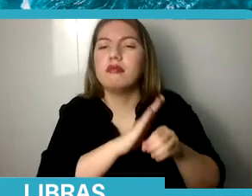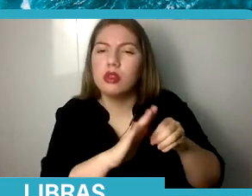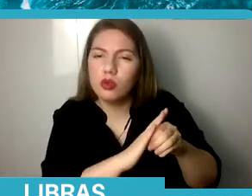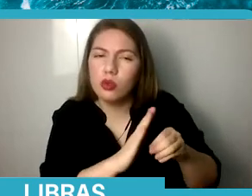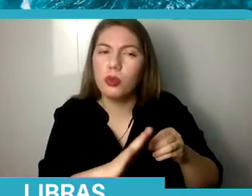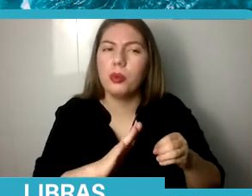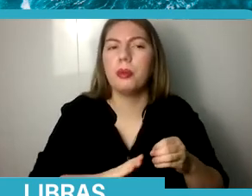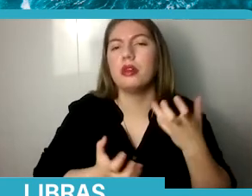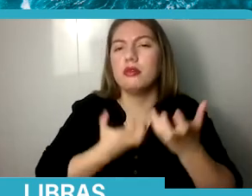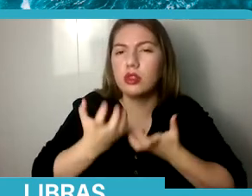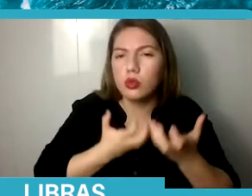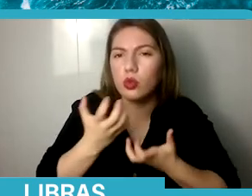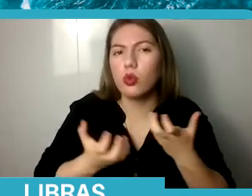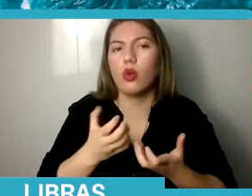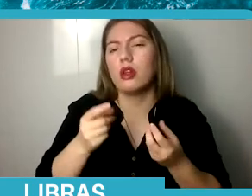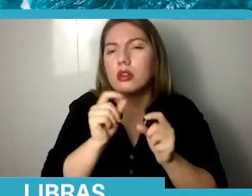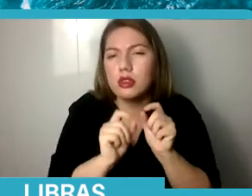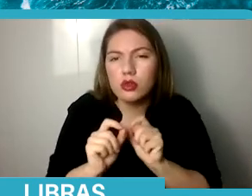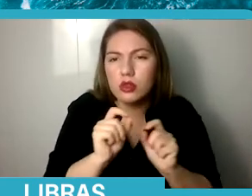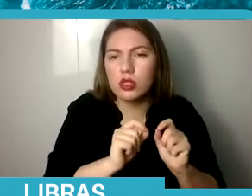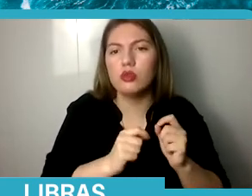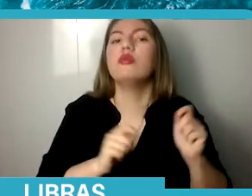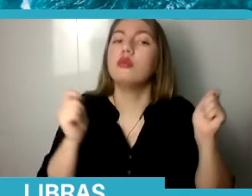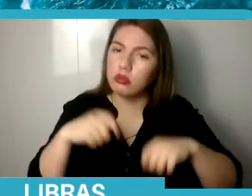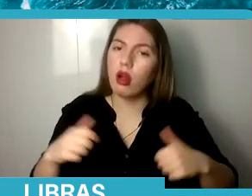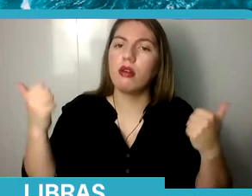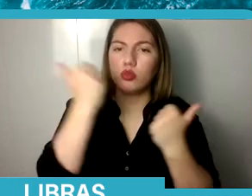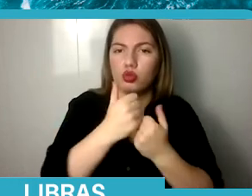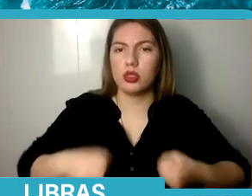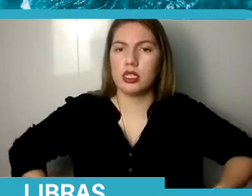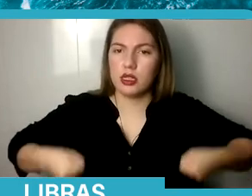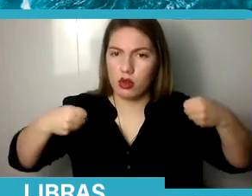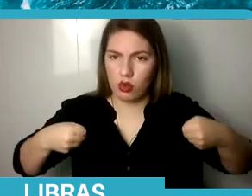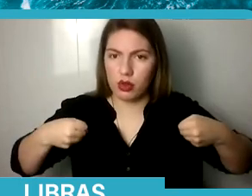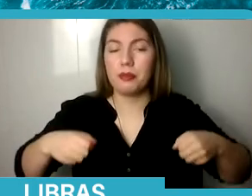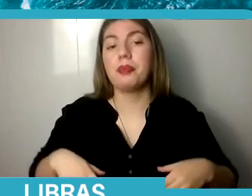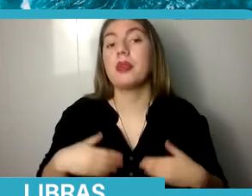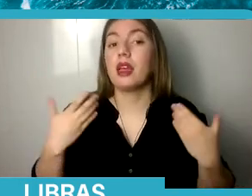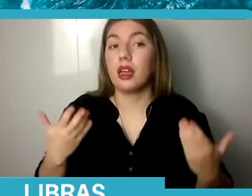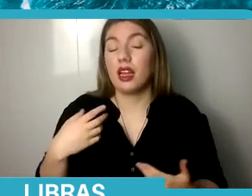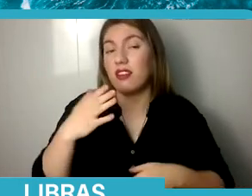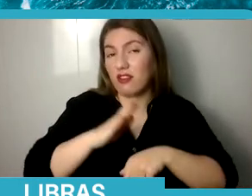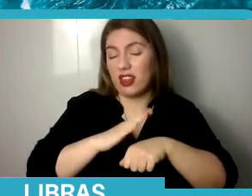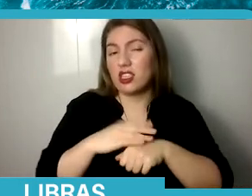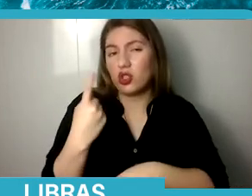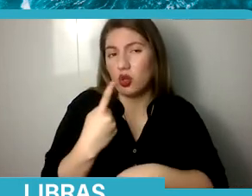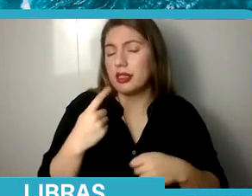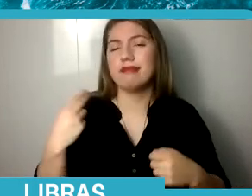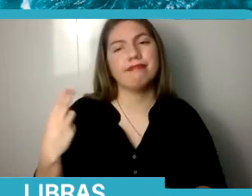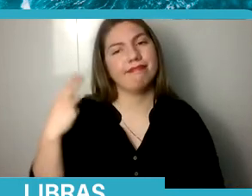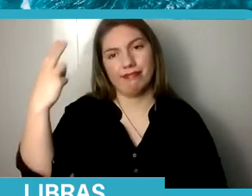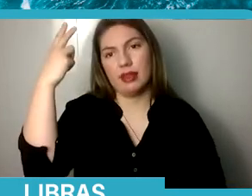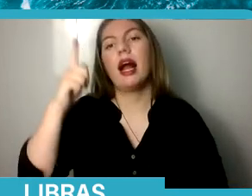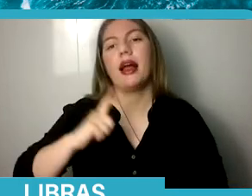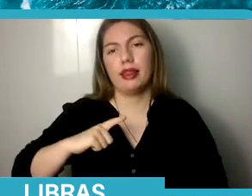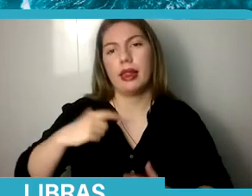grãos maiores E aí que importante também destacar que a gente não faz nada disso sozinho né a gente tem que fornecedores